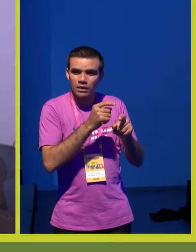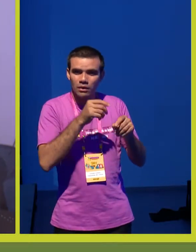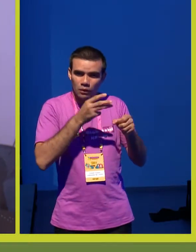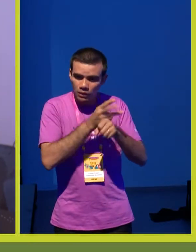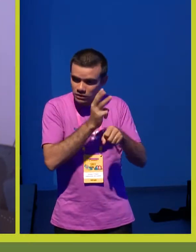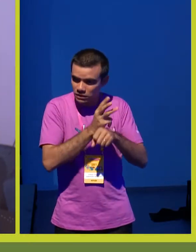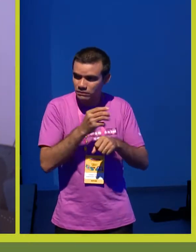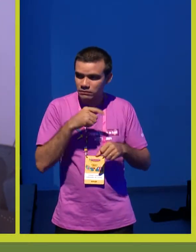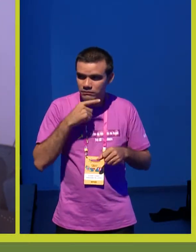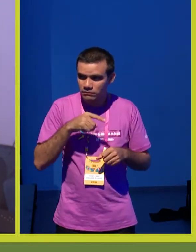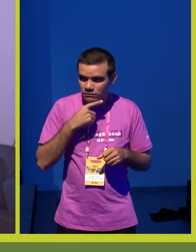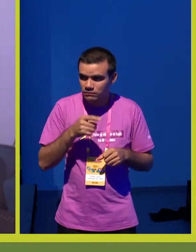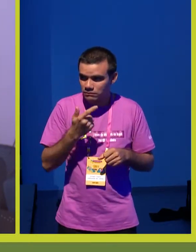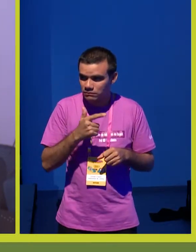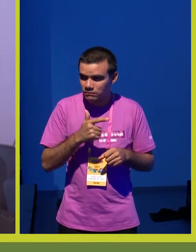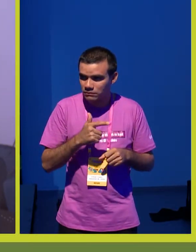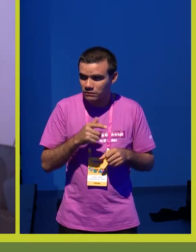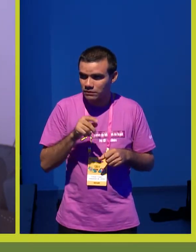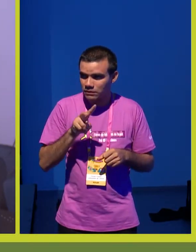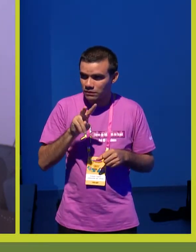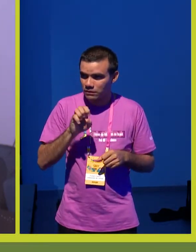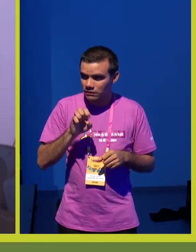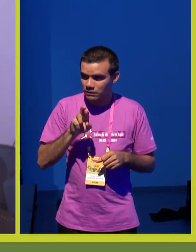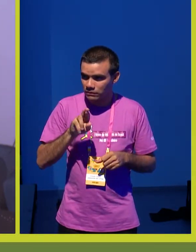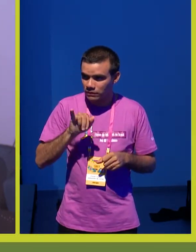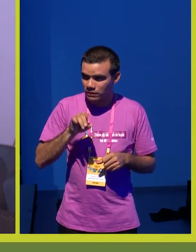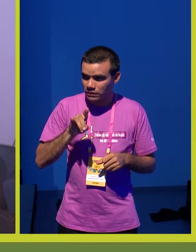beleza agora Veridiana